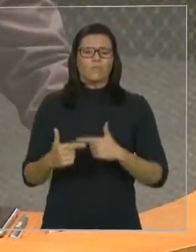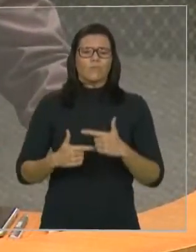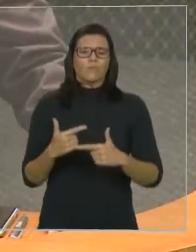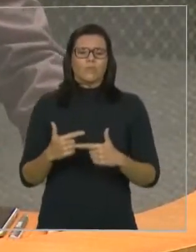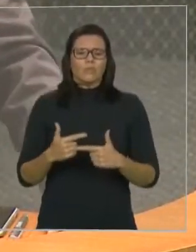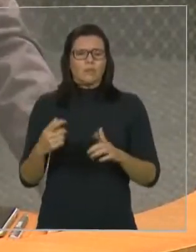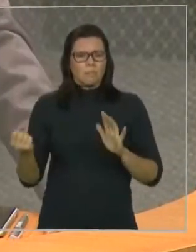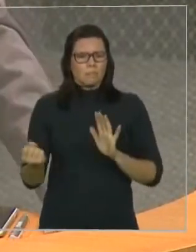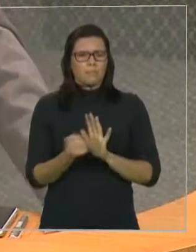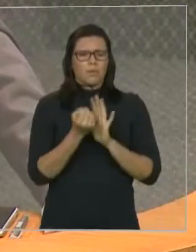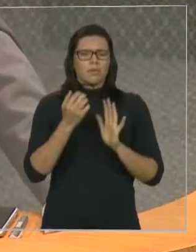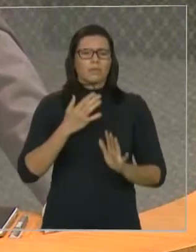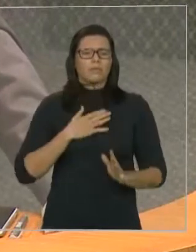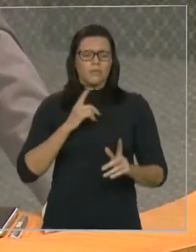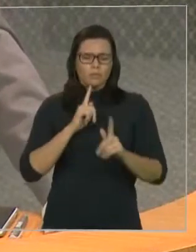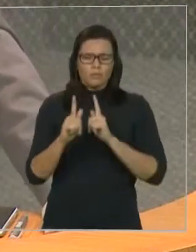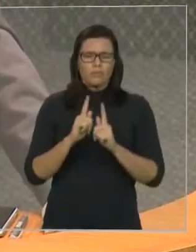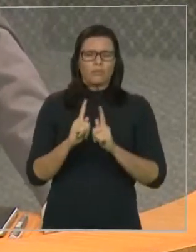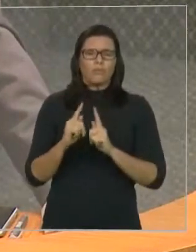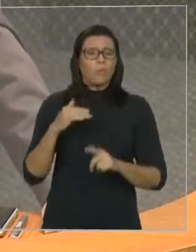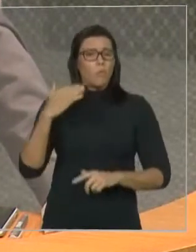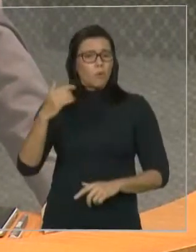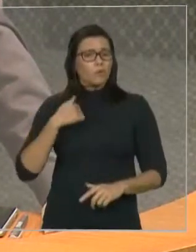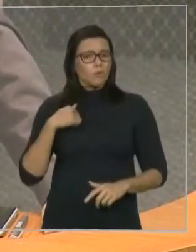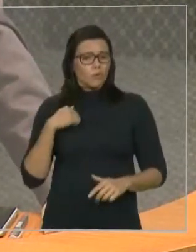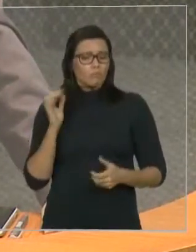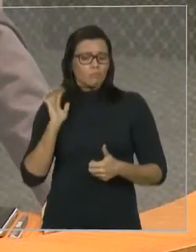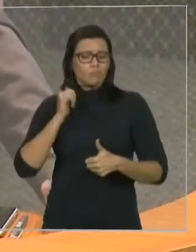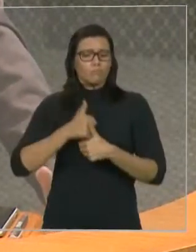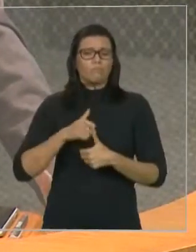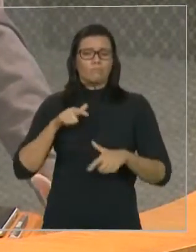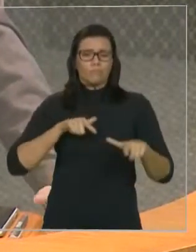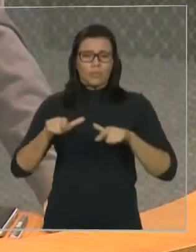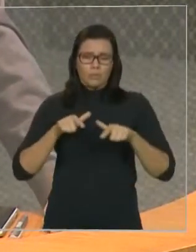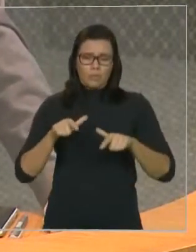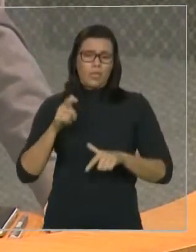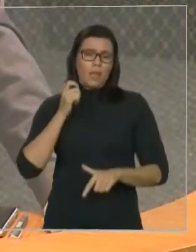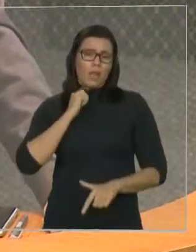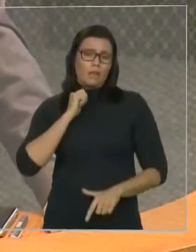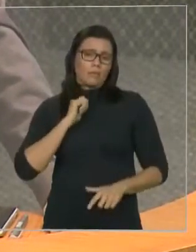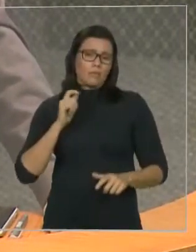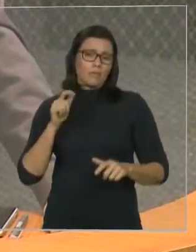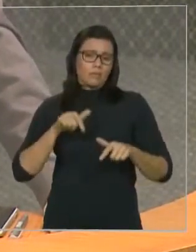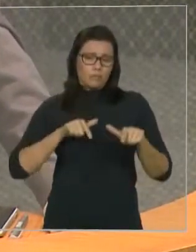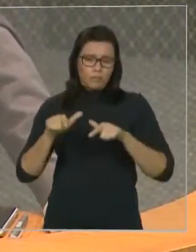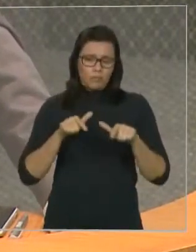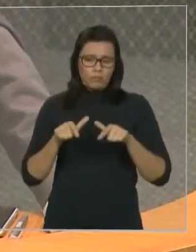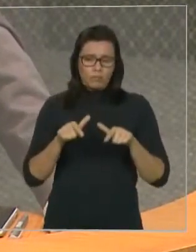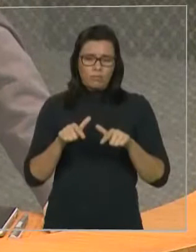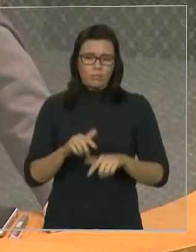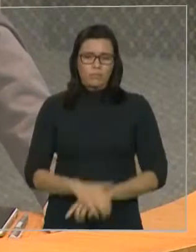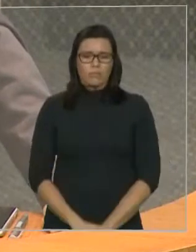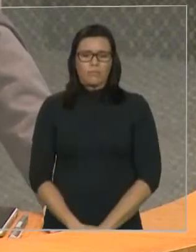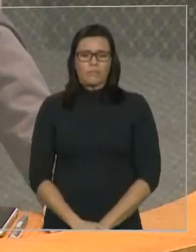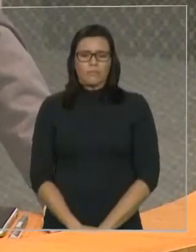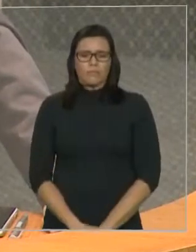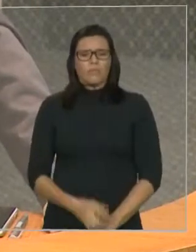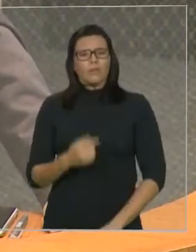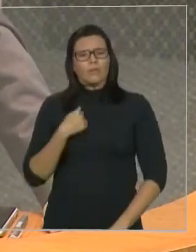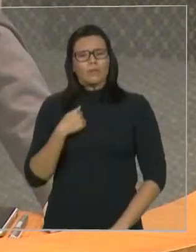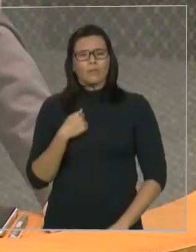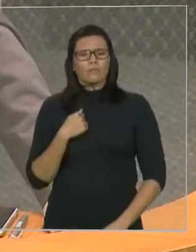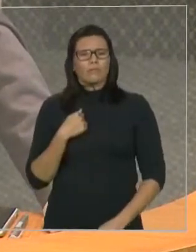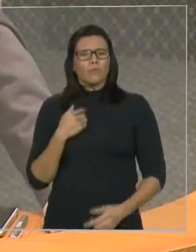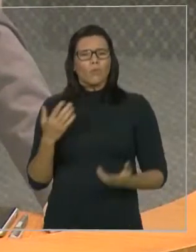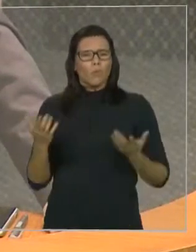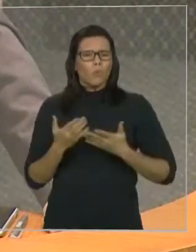gestão quando na delegacia do trabalho, e hoje a gente vê esse retrocesso. Um